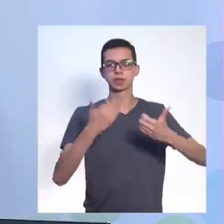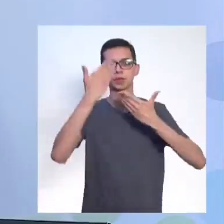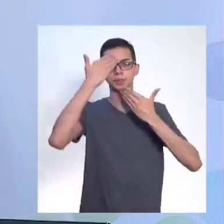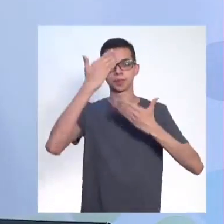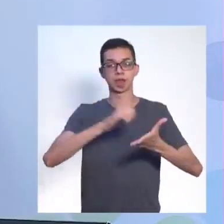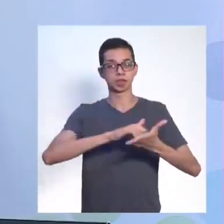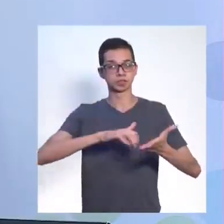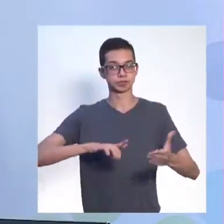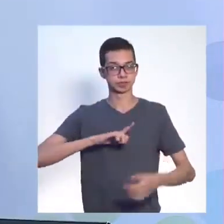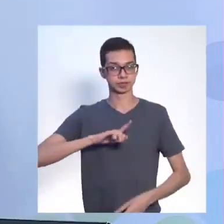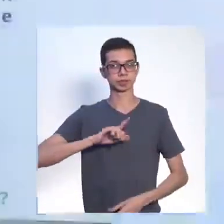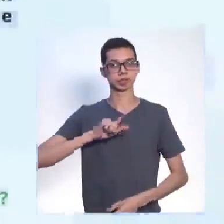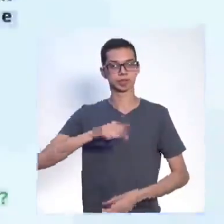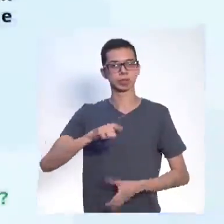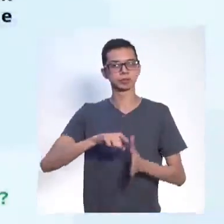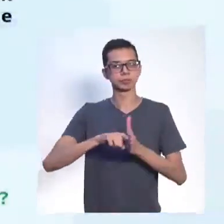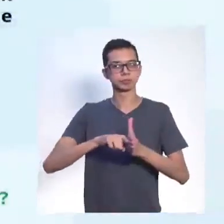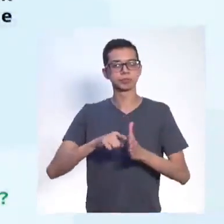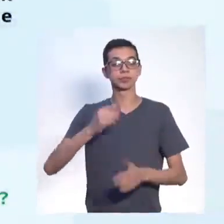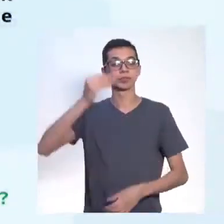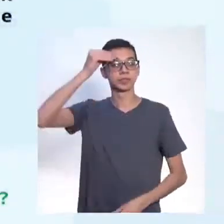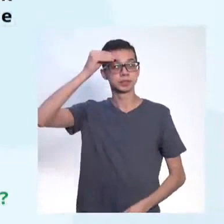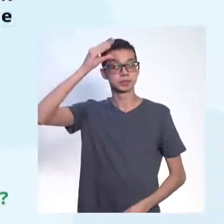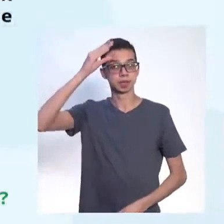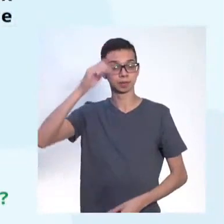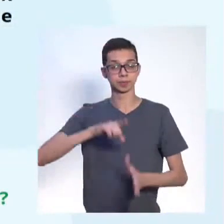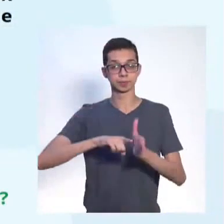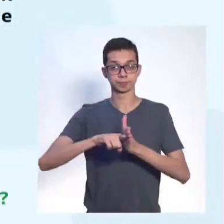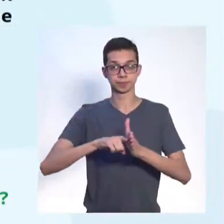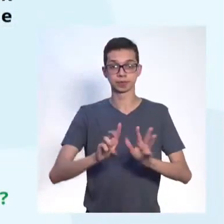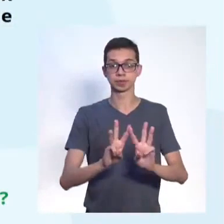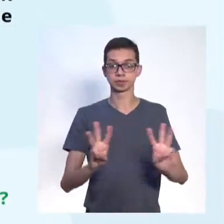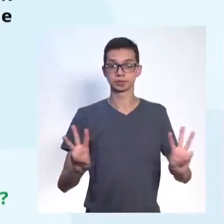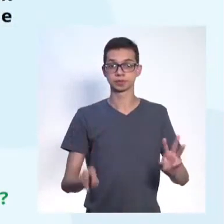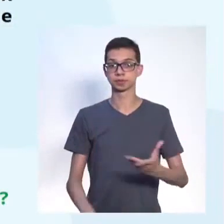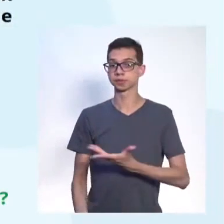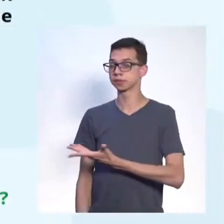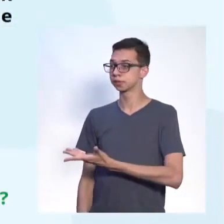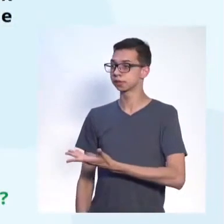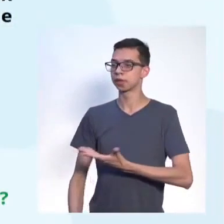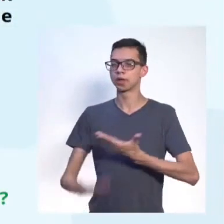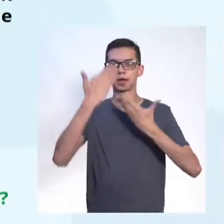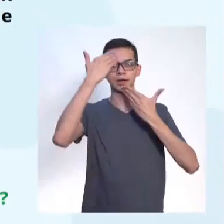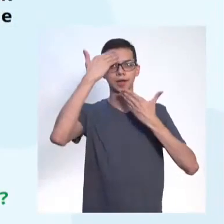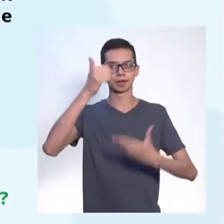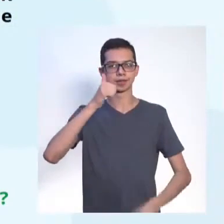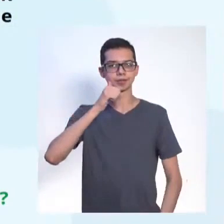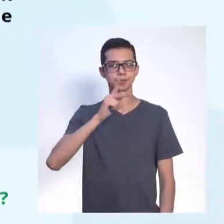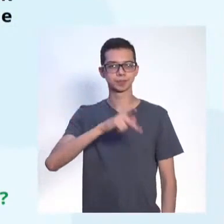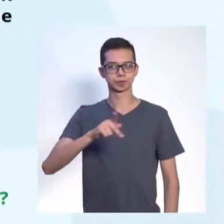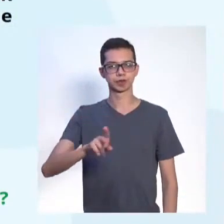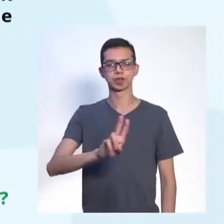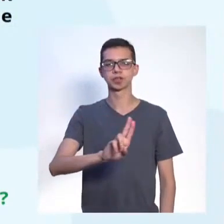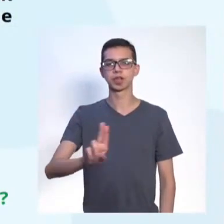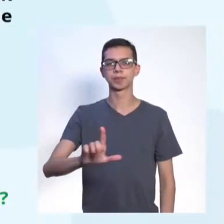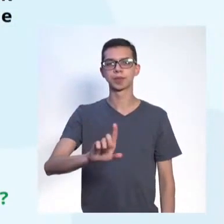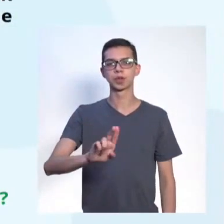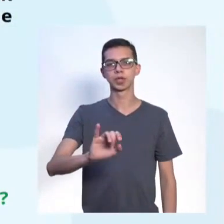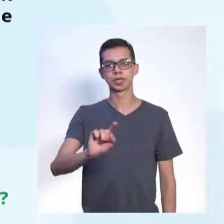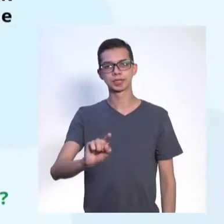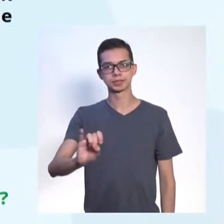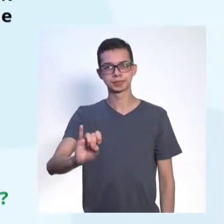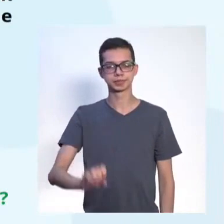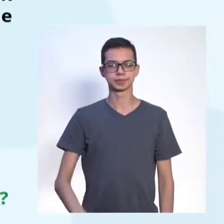peguem aí no repositório, tem o Saiba Mais para vocês pesquisarem. Tá? Agradeço a professora Luíse, tá, professora? Eu que